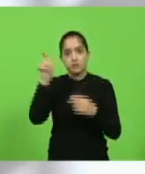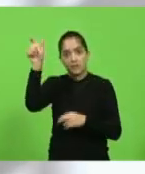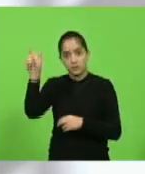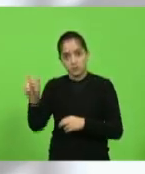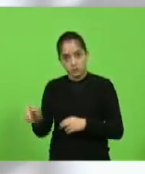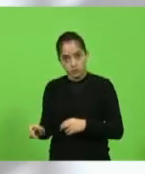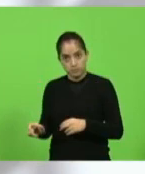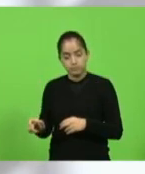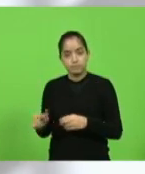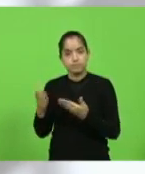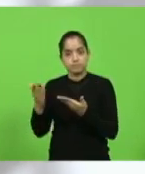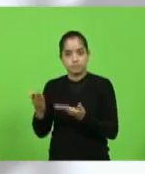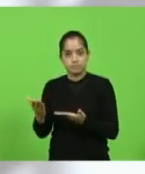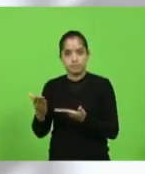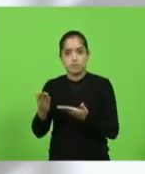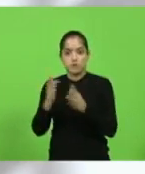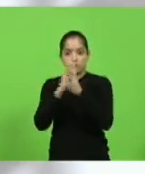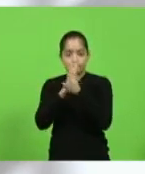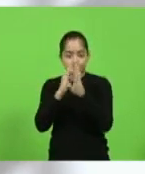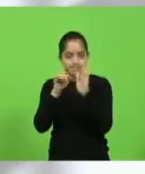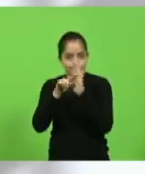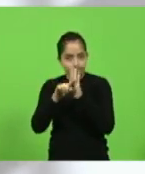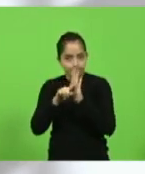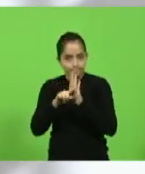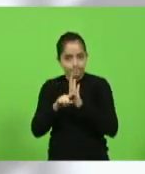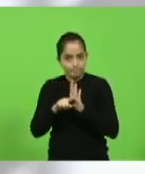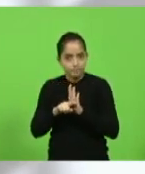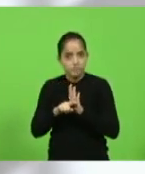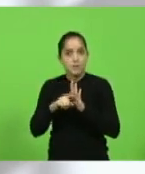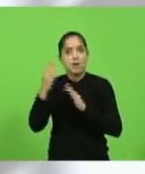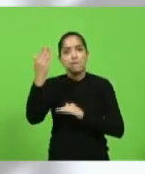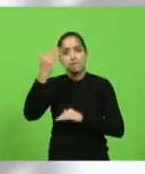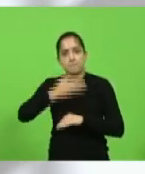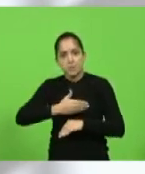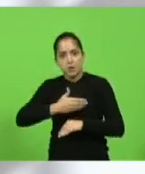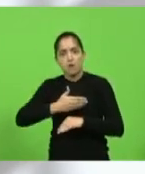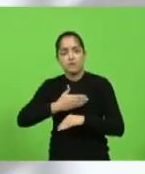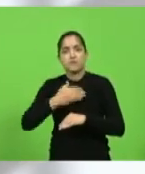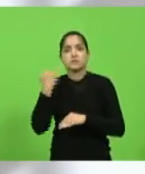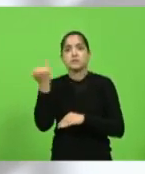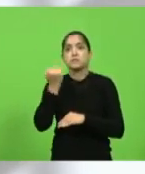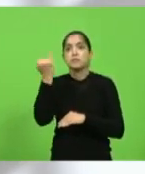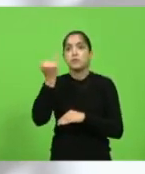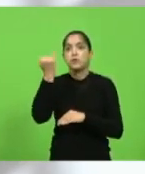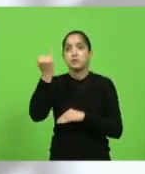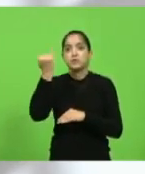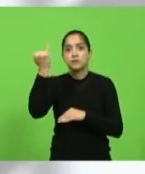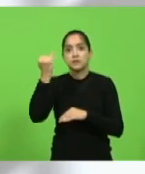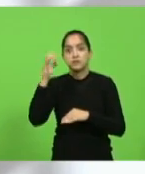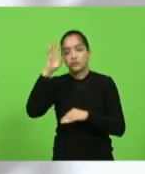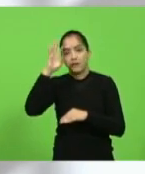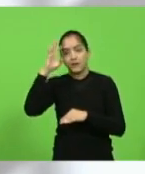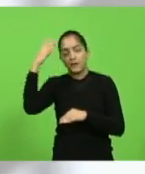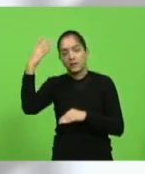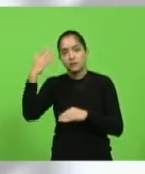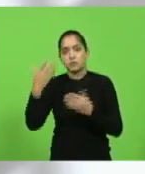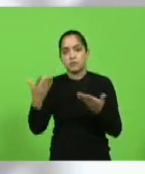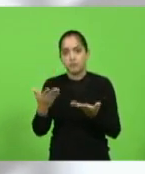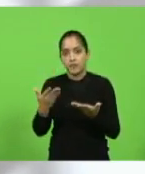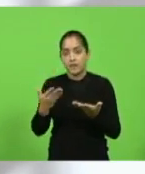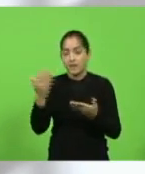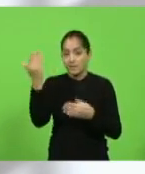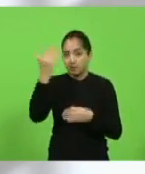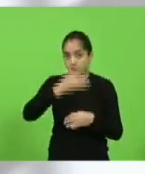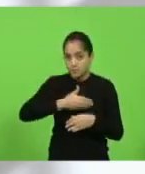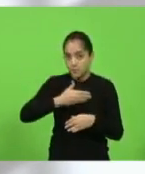evento ora apurado. Aliás, provas que entendo como cruciais para edificar a solução desta causa. Provas essas,